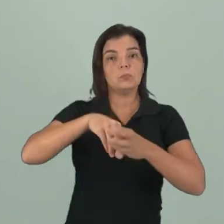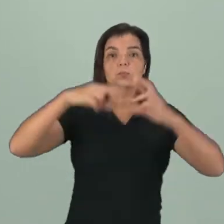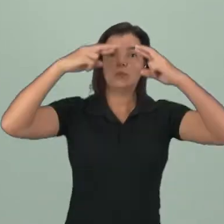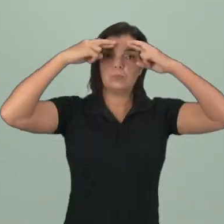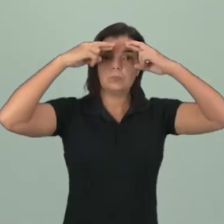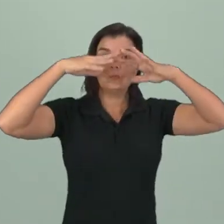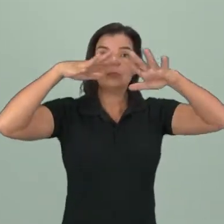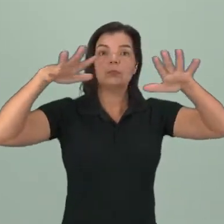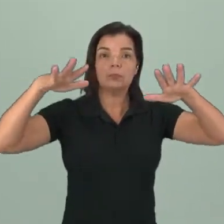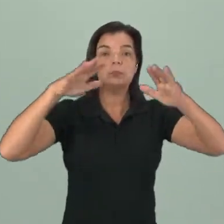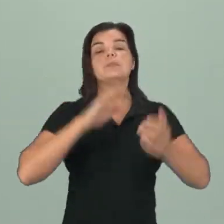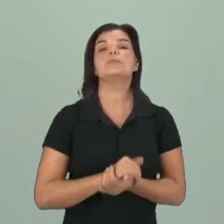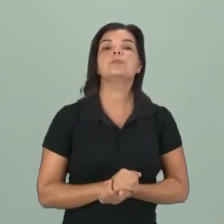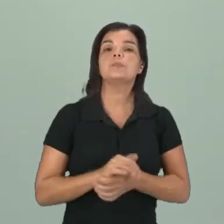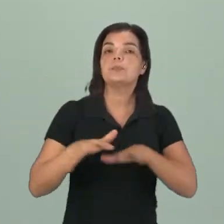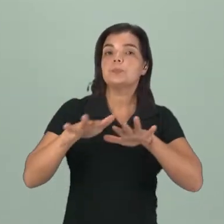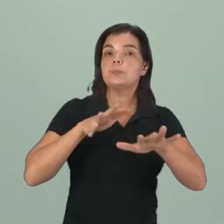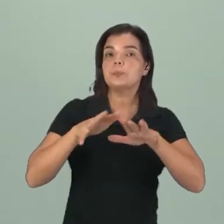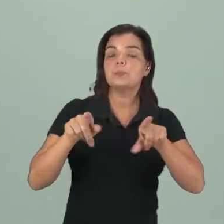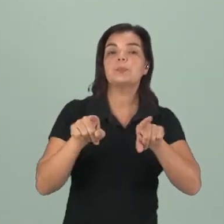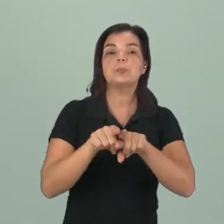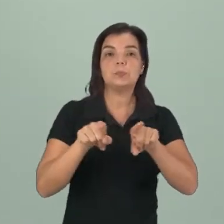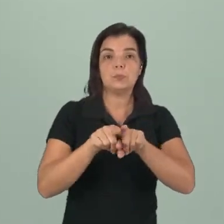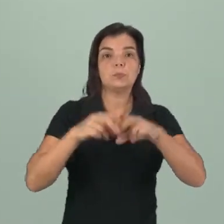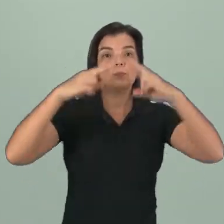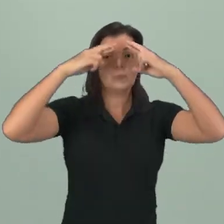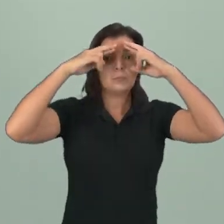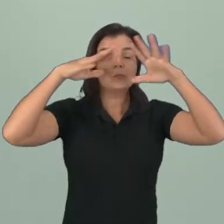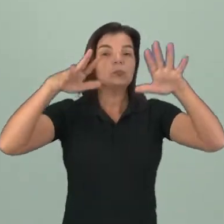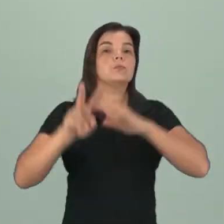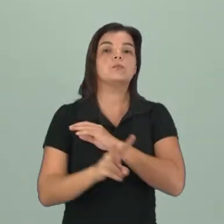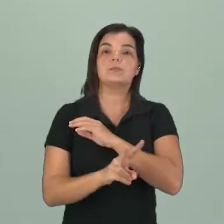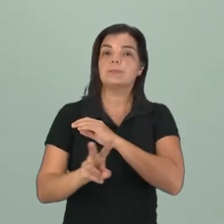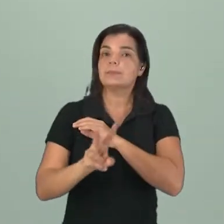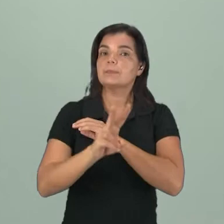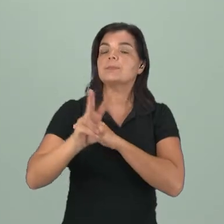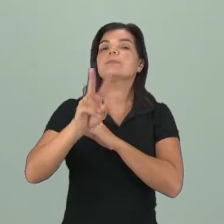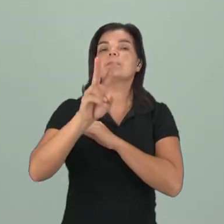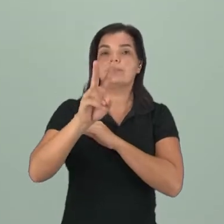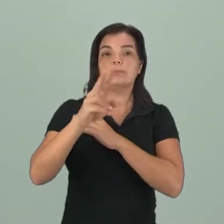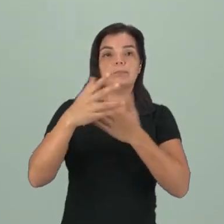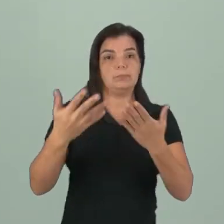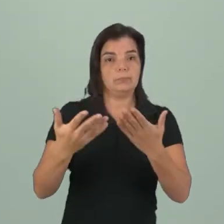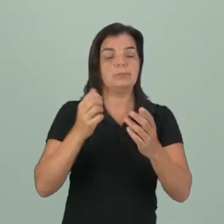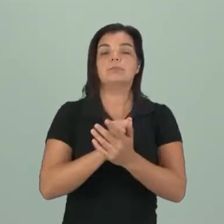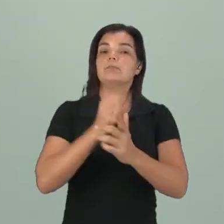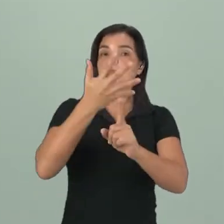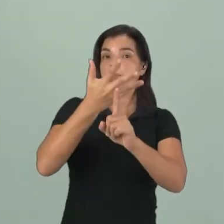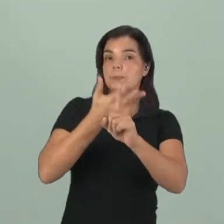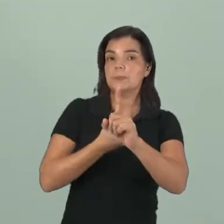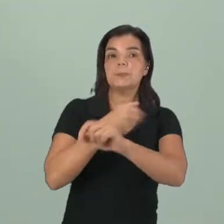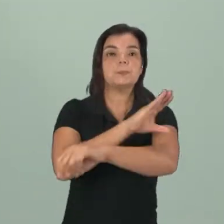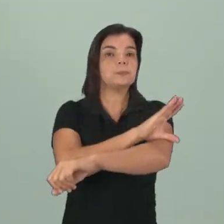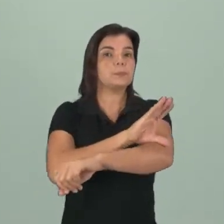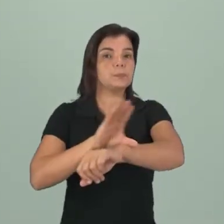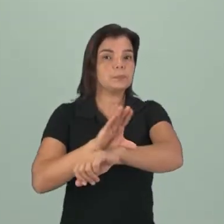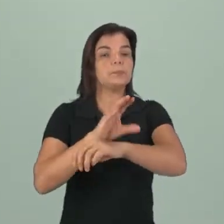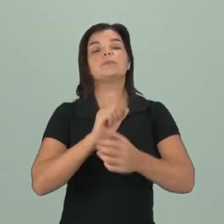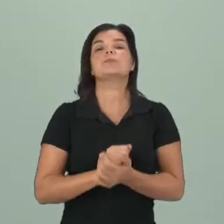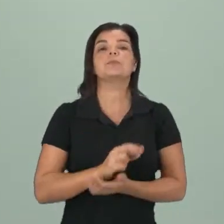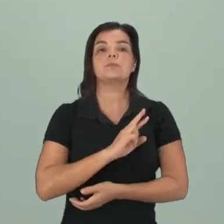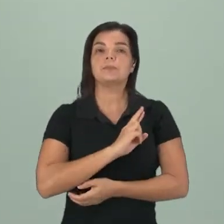Renascimento, esse movimento do renascentismo, ele valoriza mais essas questões da arte, da cultura,